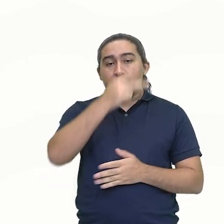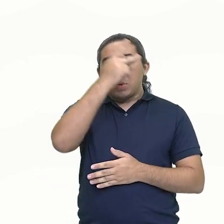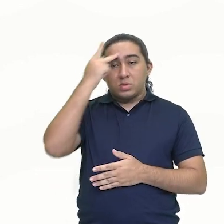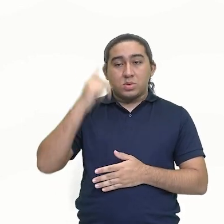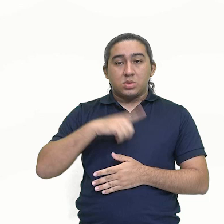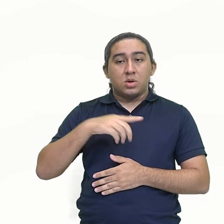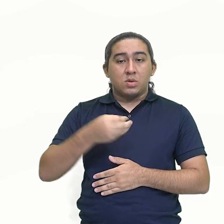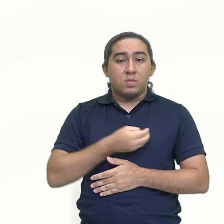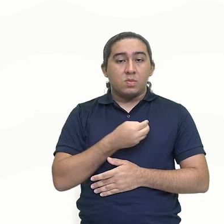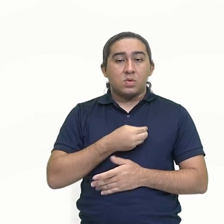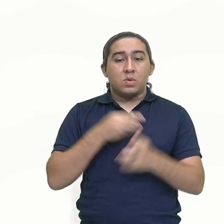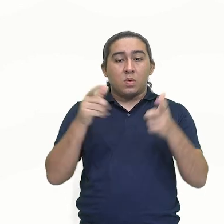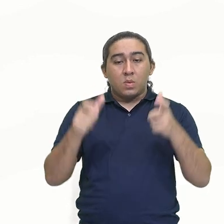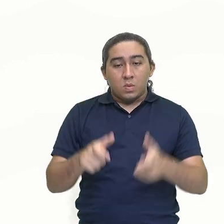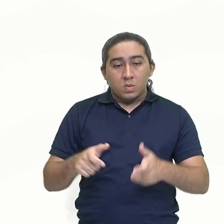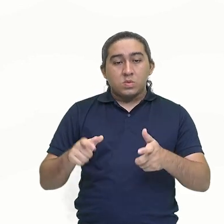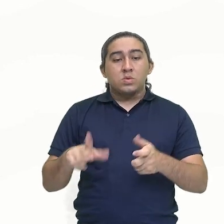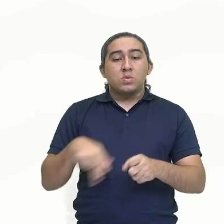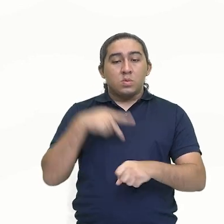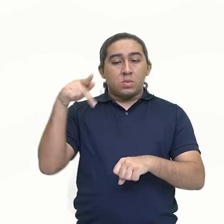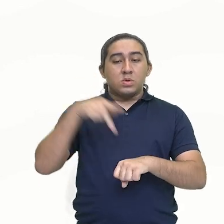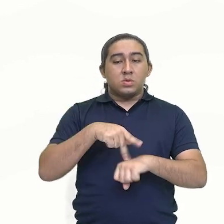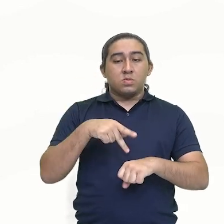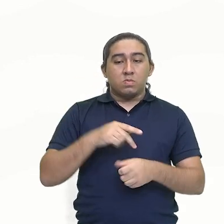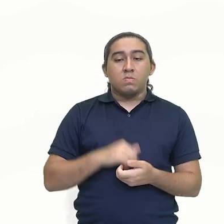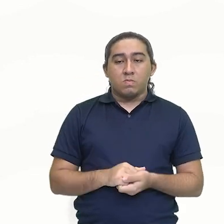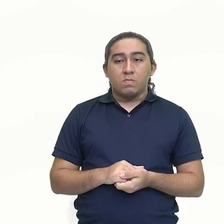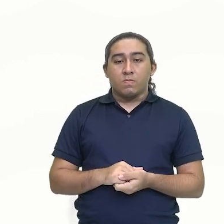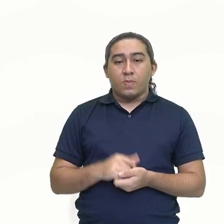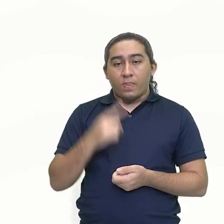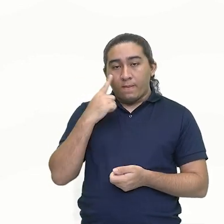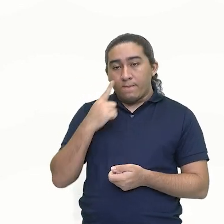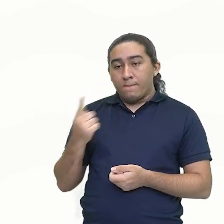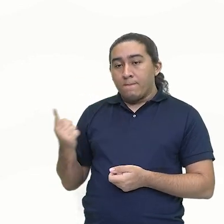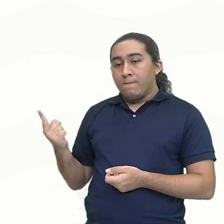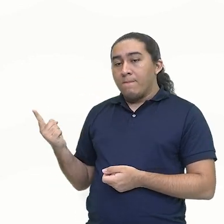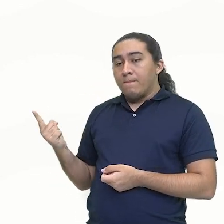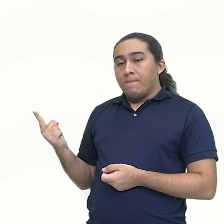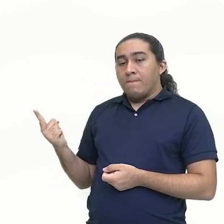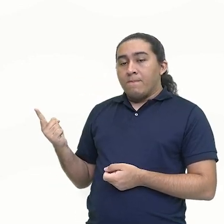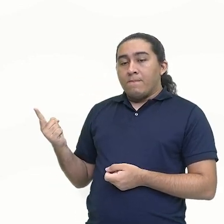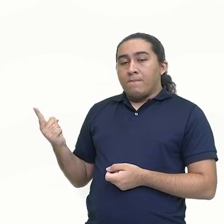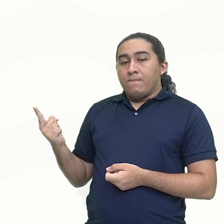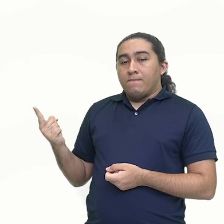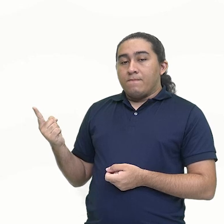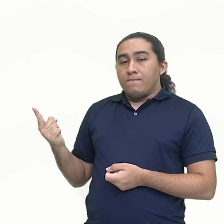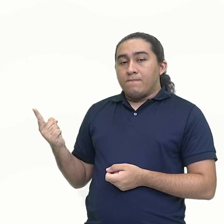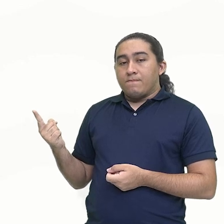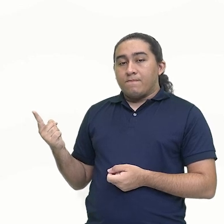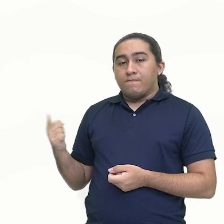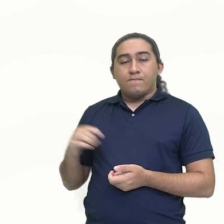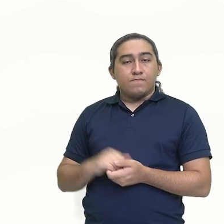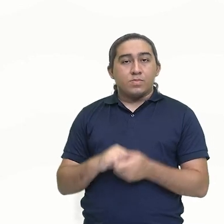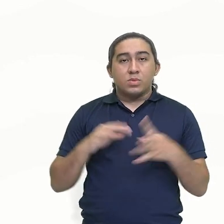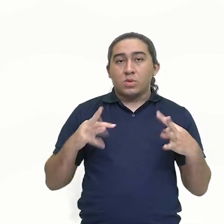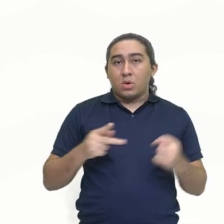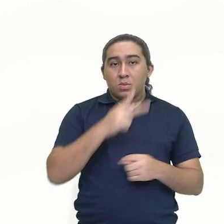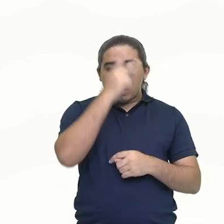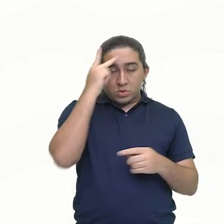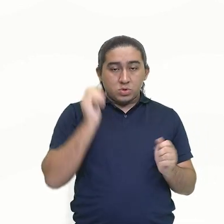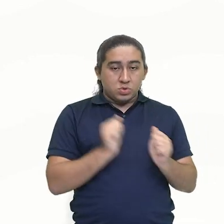estão vivendo nesse país, né? A gente tem, então, os resultados dessa galera aqui, que é todo mundo junto,